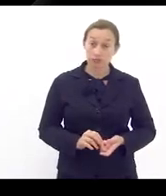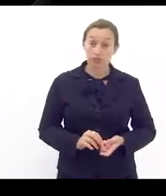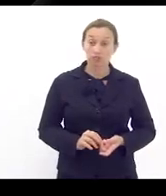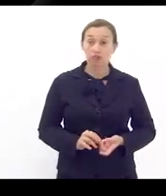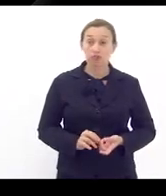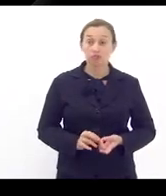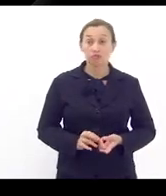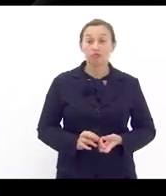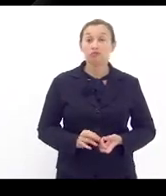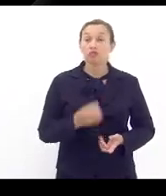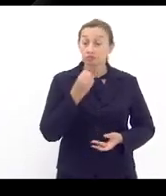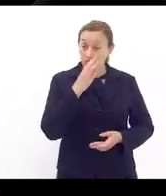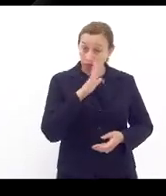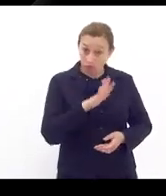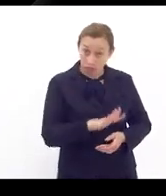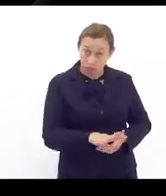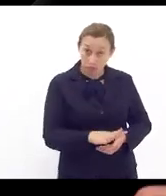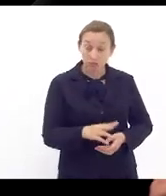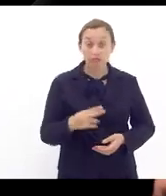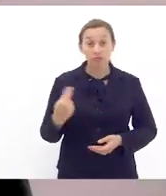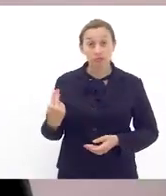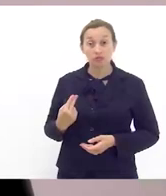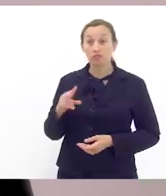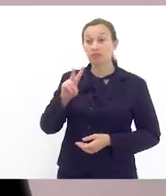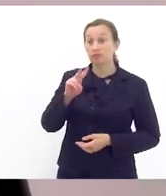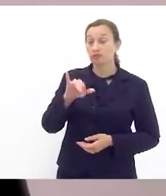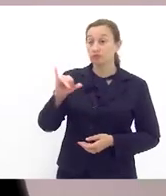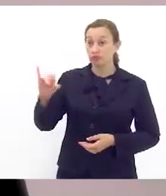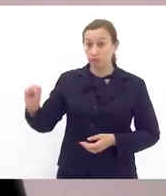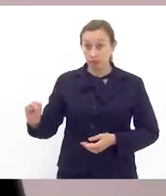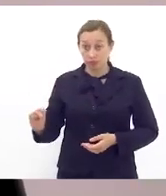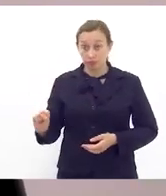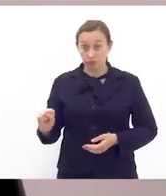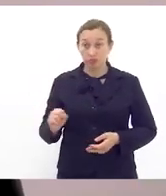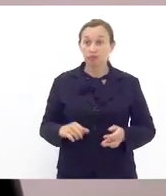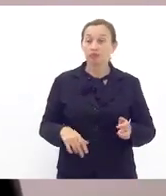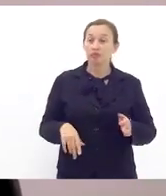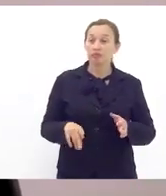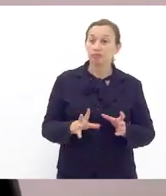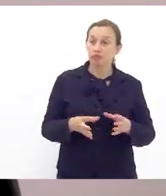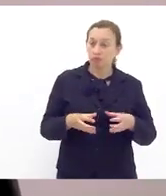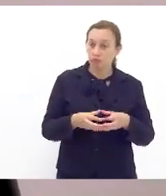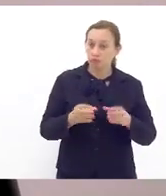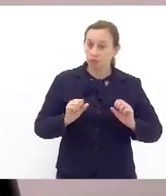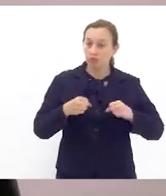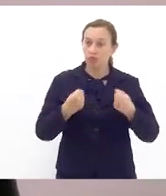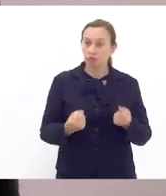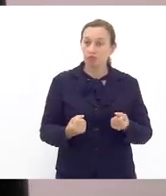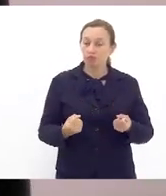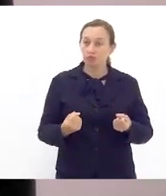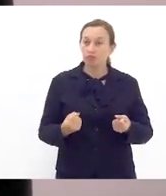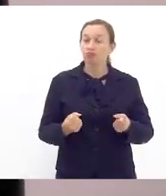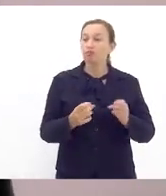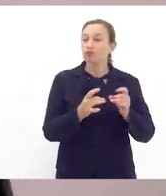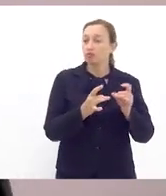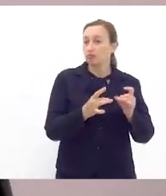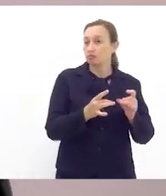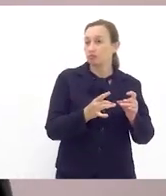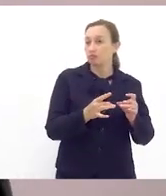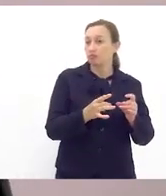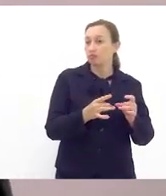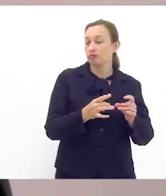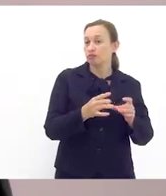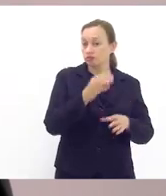Boa tarde meu nome é Vinícius deserto Nascimento Eu Sou membro da comissão de defesa do consumidor da OAB RJ Rio de Janeiro